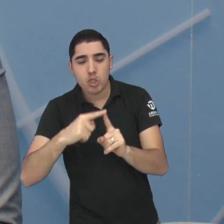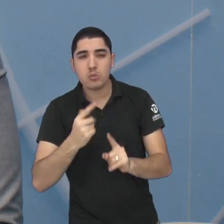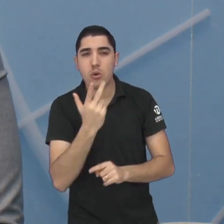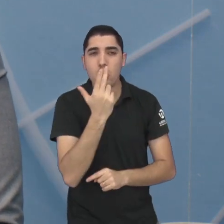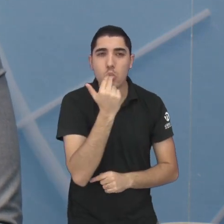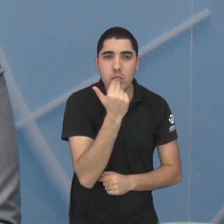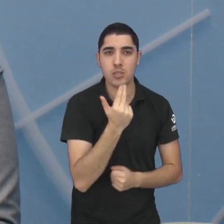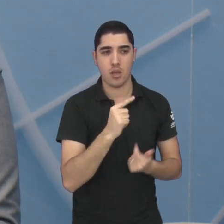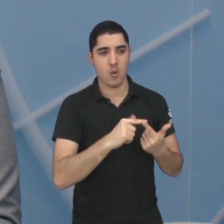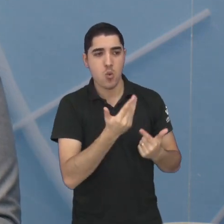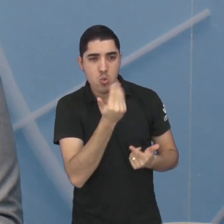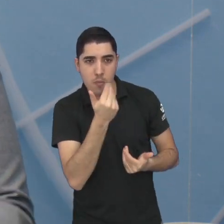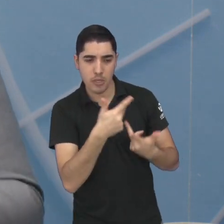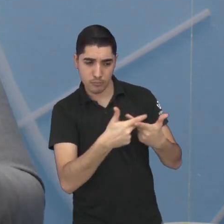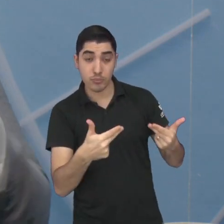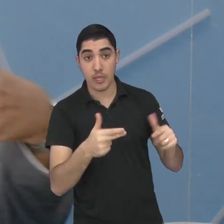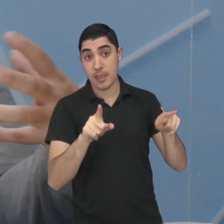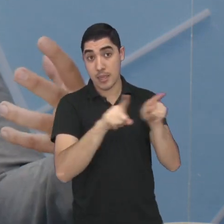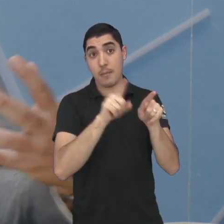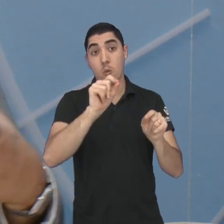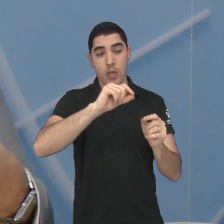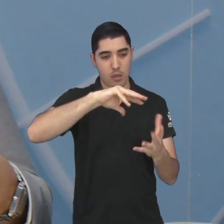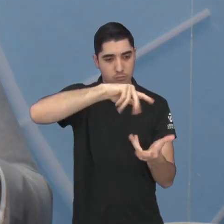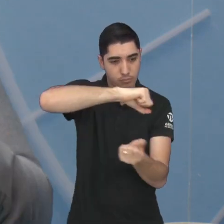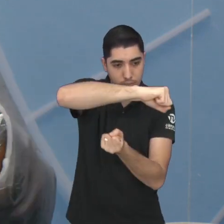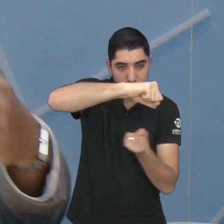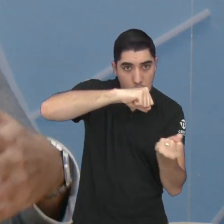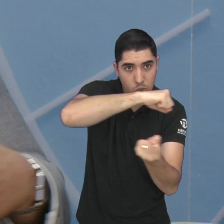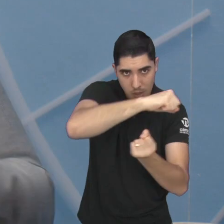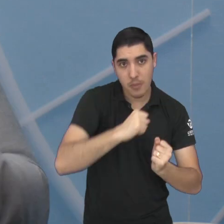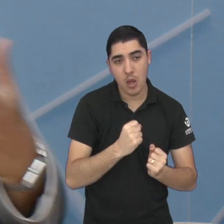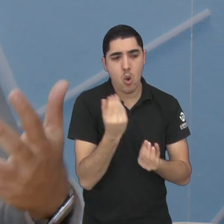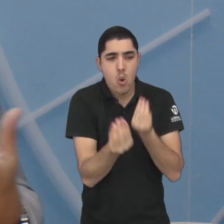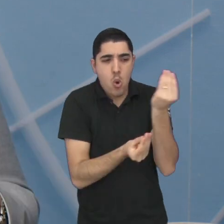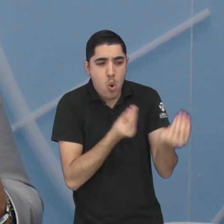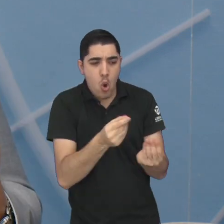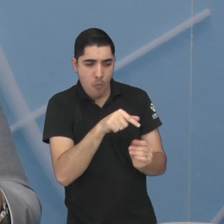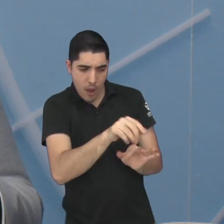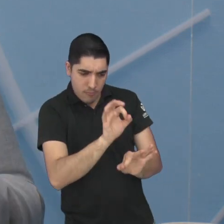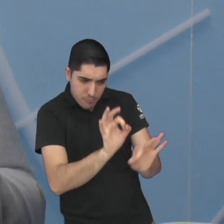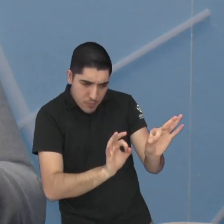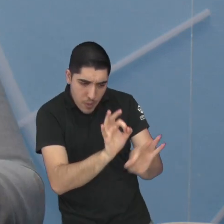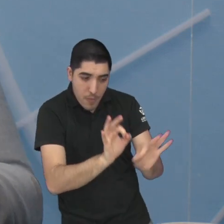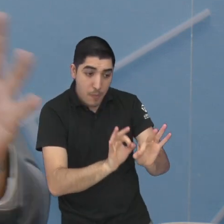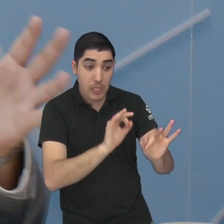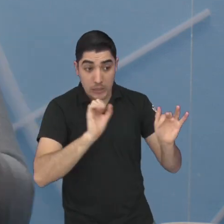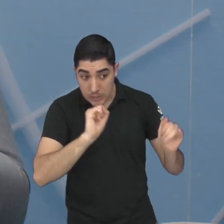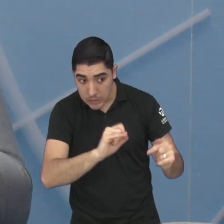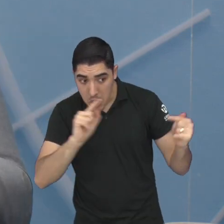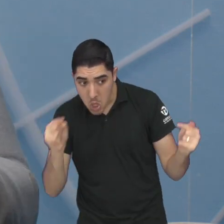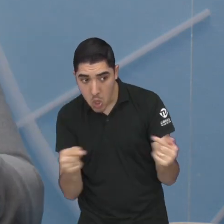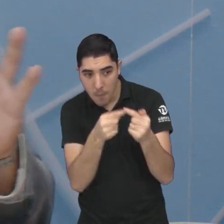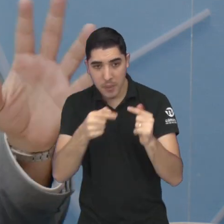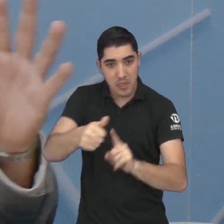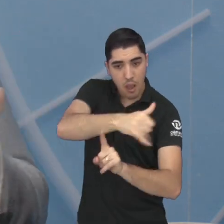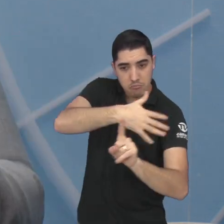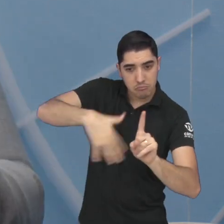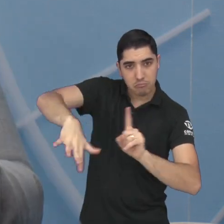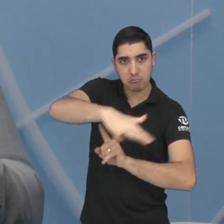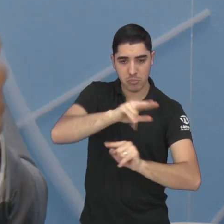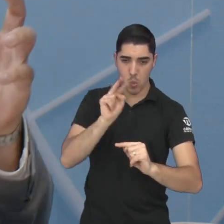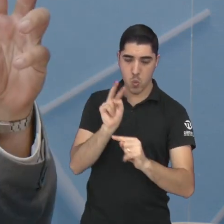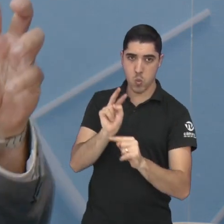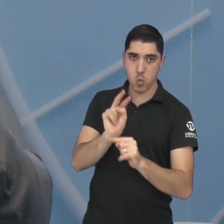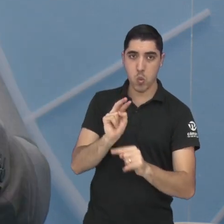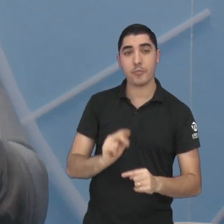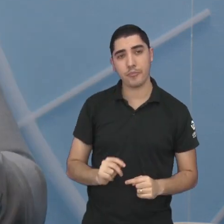de sustentabilidade, né? Com a parte de preocupação de como essa produção é feita em acordo com a questão do meio ambiente. E quando a gente pensa essa questão do sistema de produção,